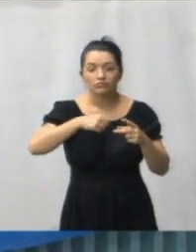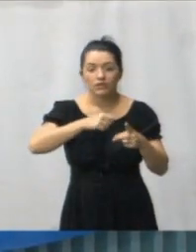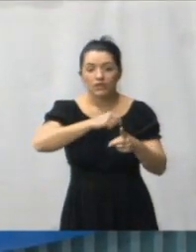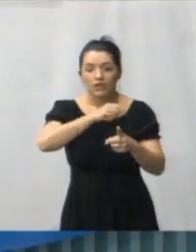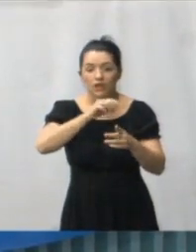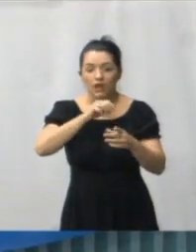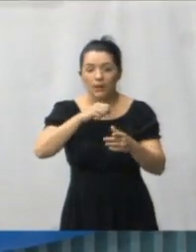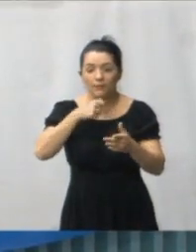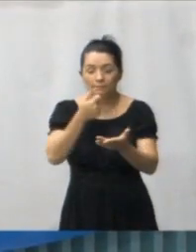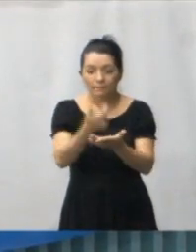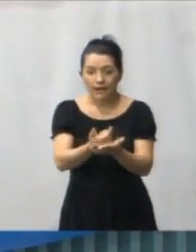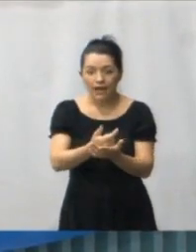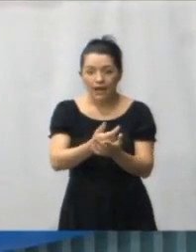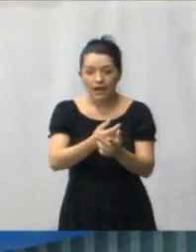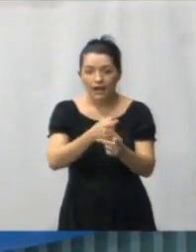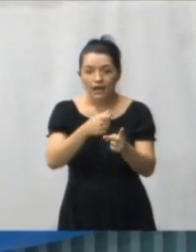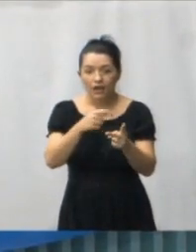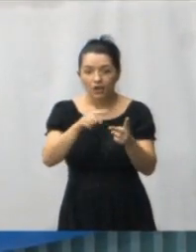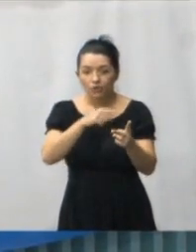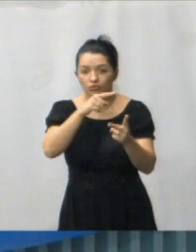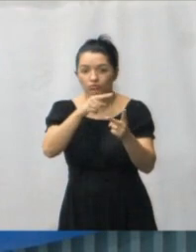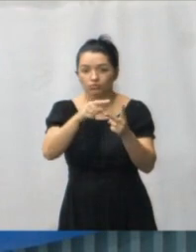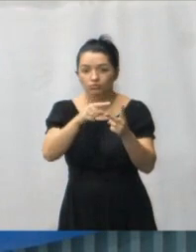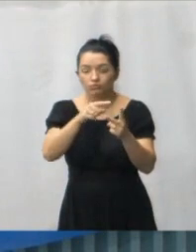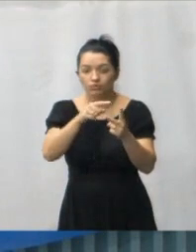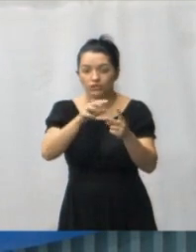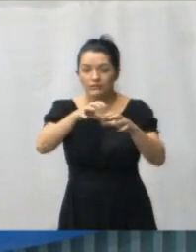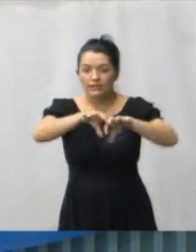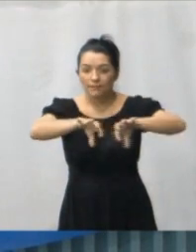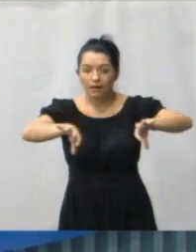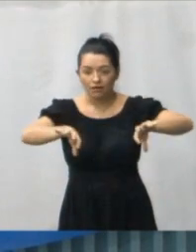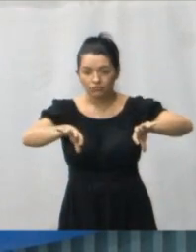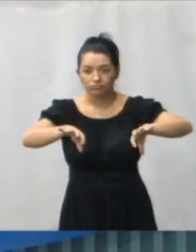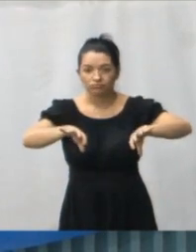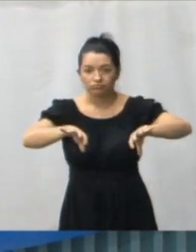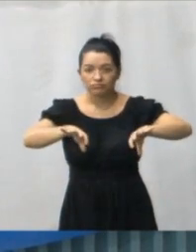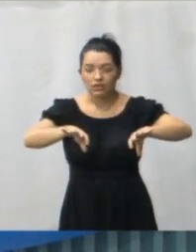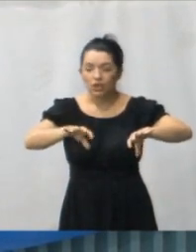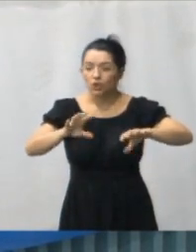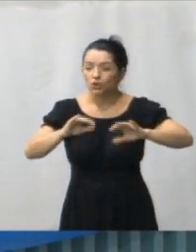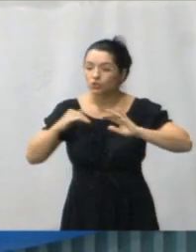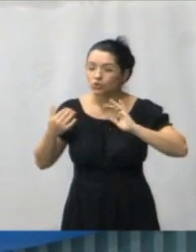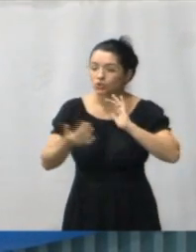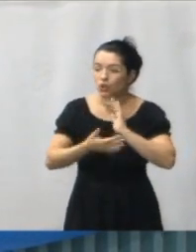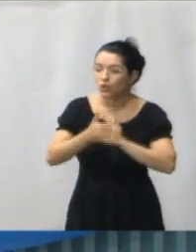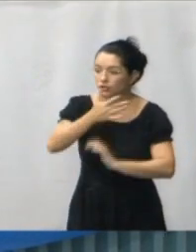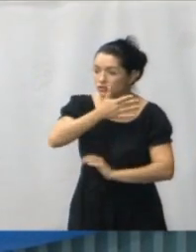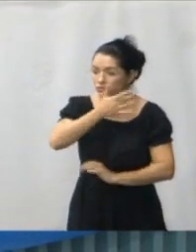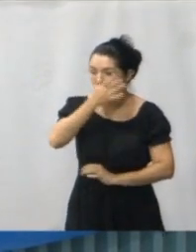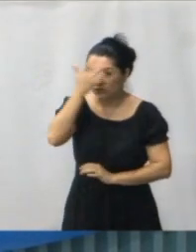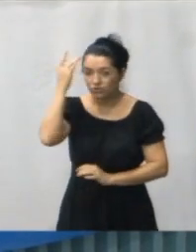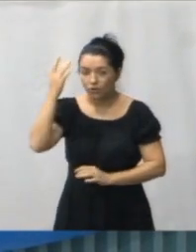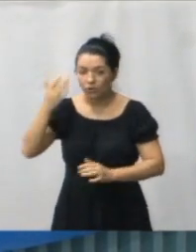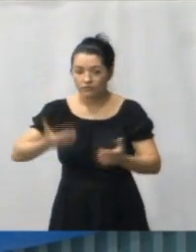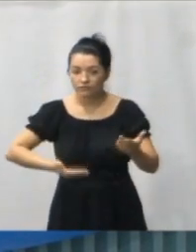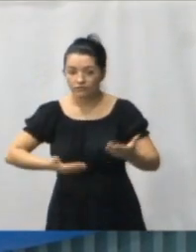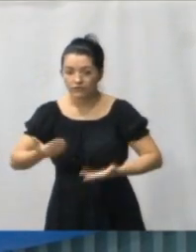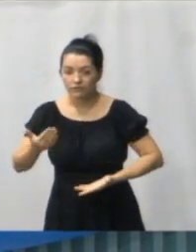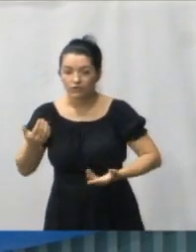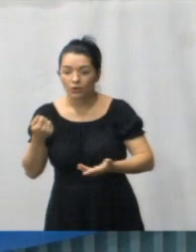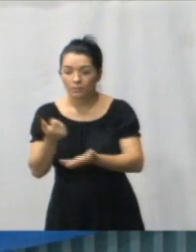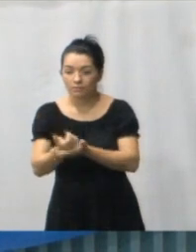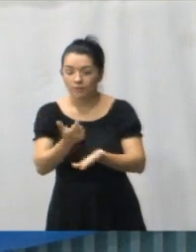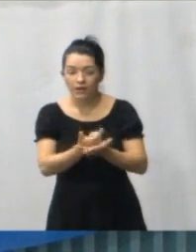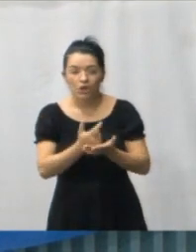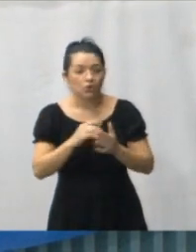casa também receberam essa demanda. E todos os vereadores dessa casa levaram essa demanda até o prefeito Haroldo Duda. Todos. Todos foram até o